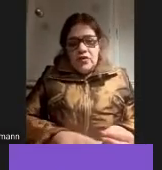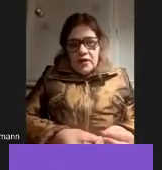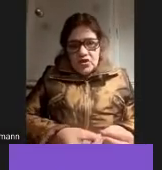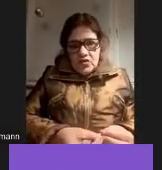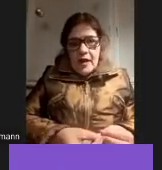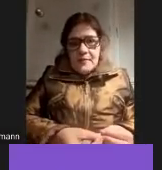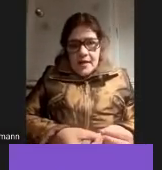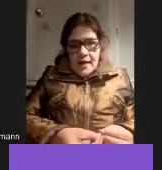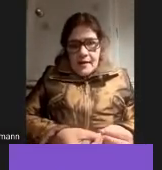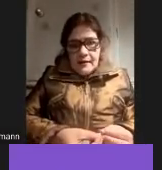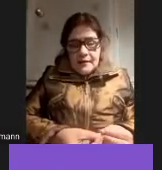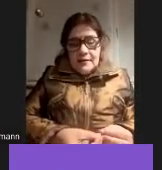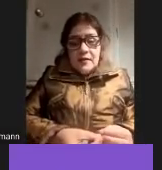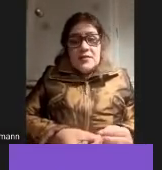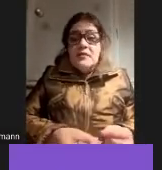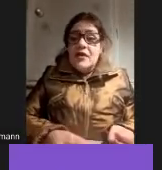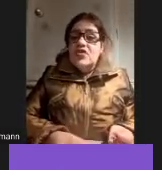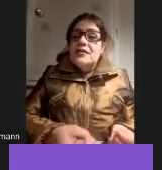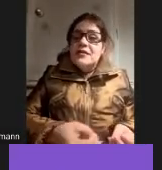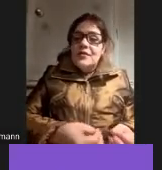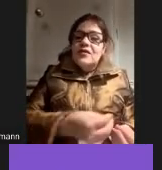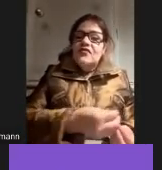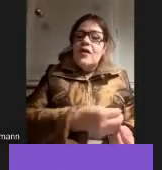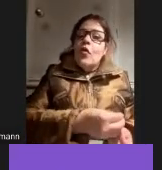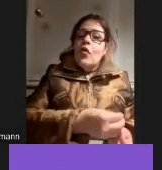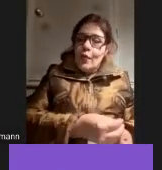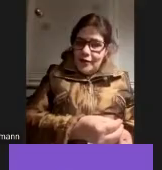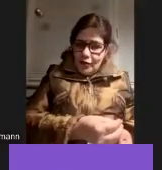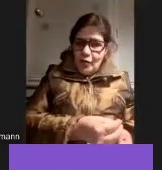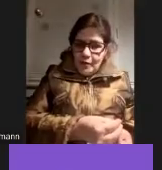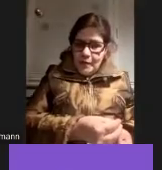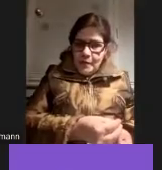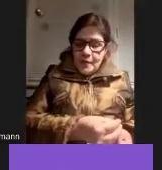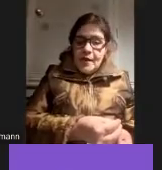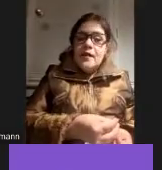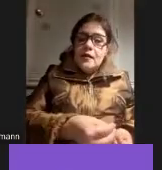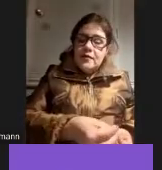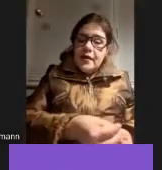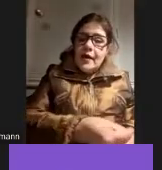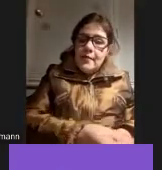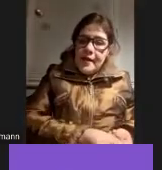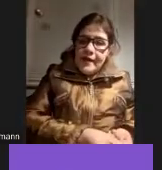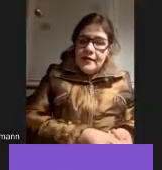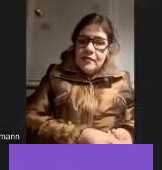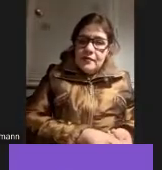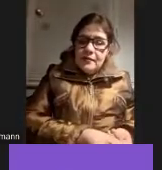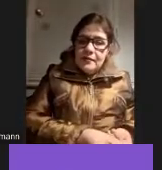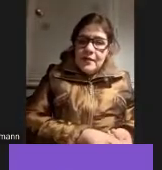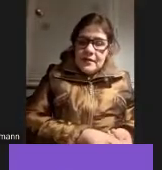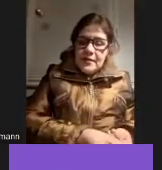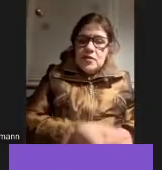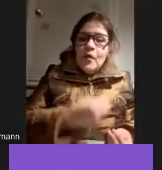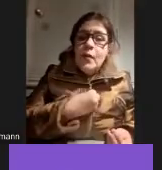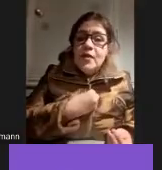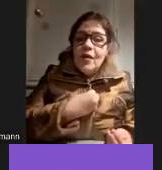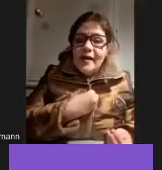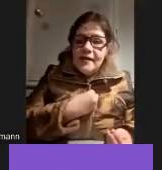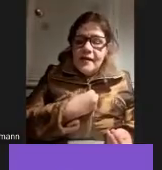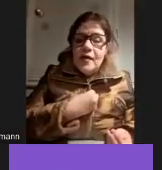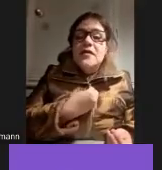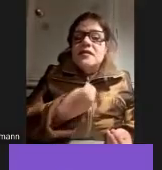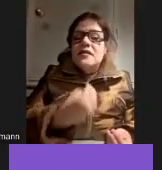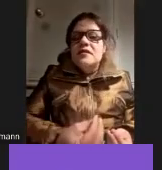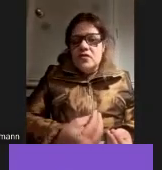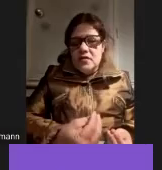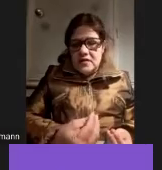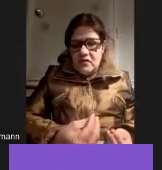no contexto da apneia. Então, se imagine se eu não tiver um corretor e eu dei um Uhum. remédio para essa pessoa, eu piorei.